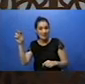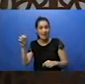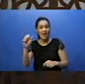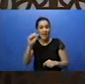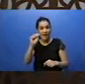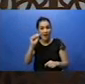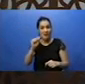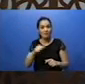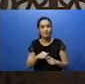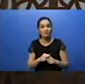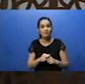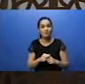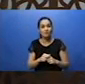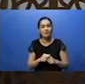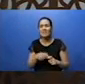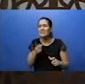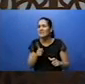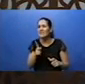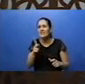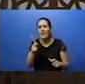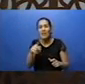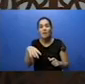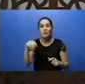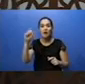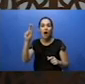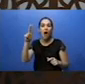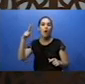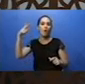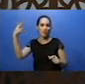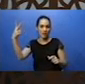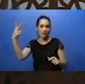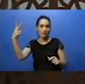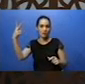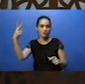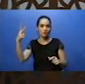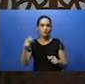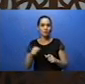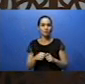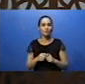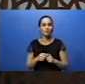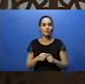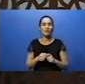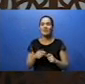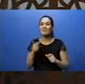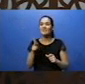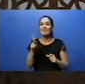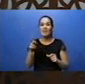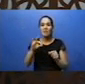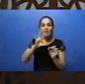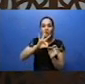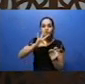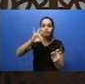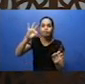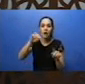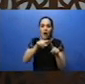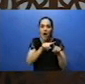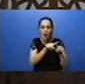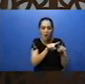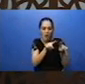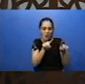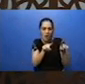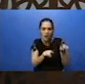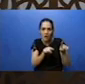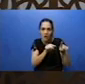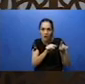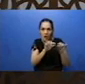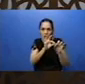A hipotenusa sempre vem primeiro elevado ao quadrado e é sempre o que está na frente do ângulo de 90.